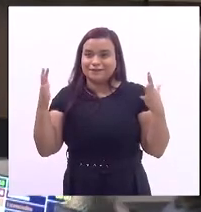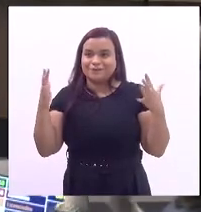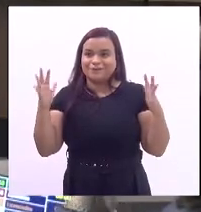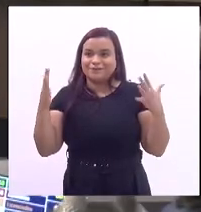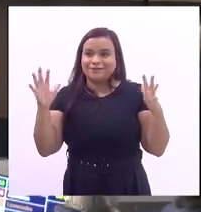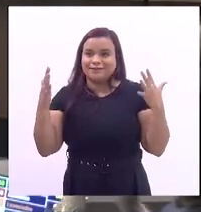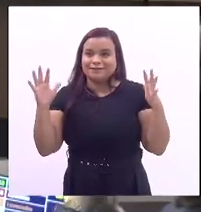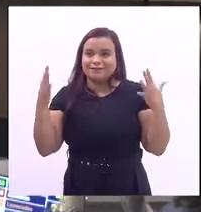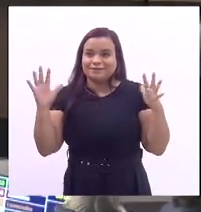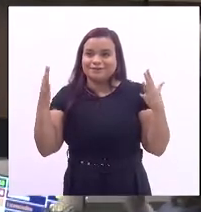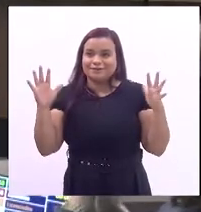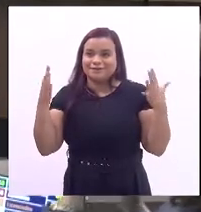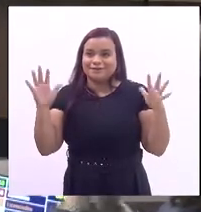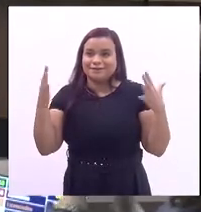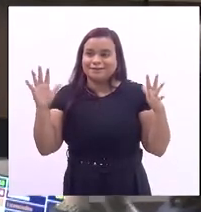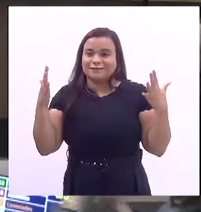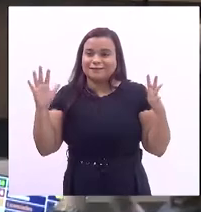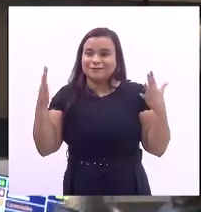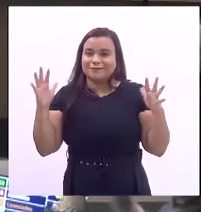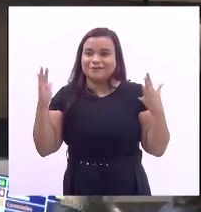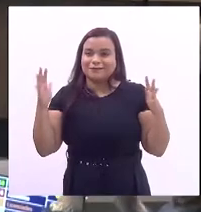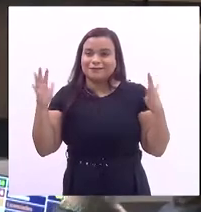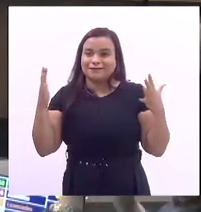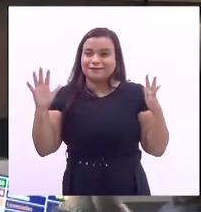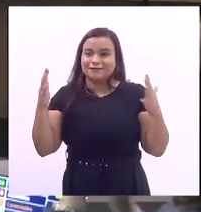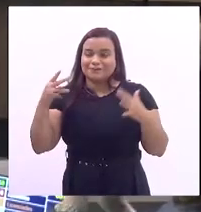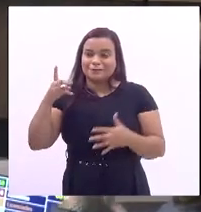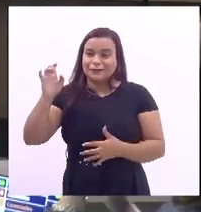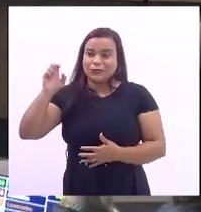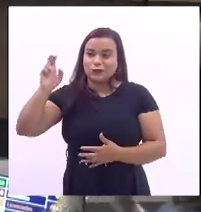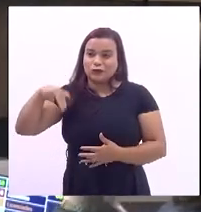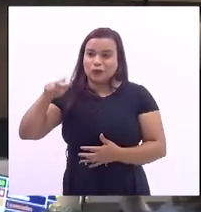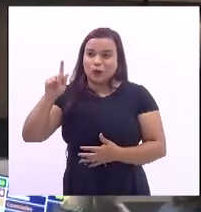o Nilton Gonçalves